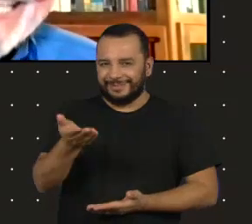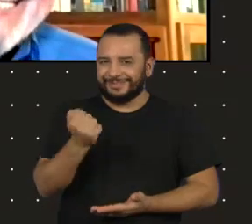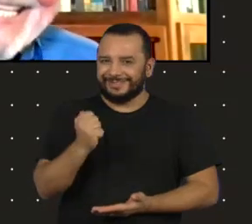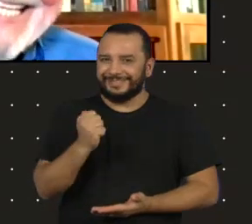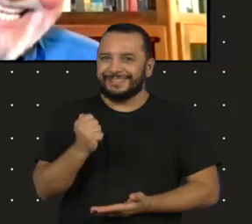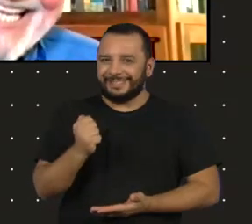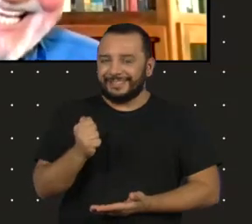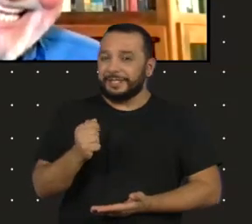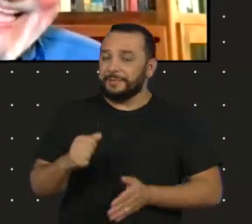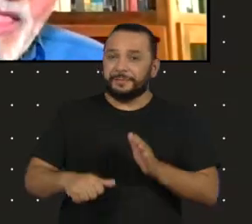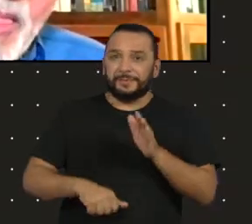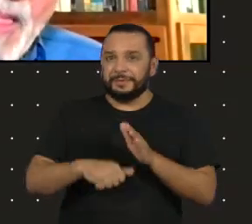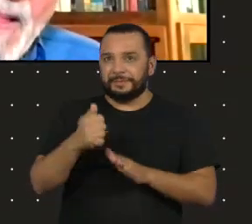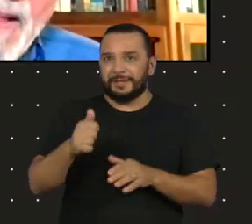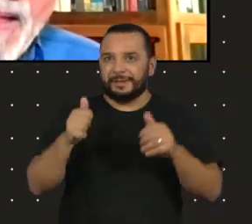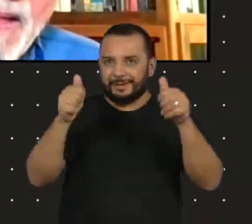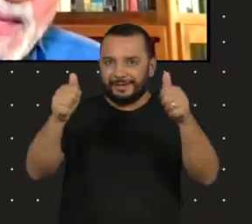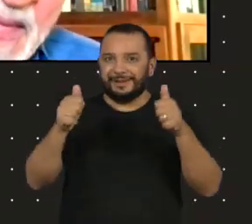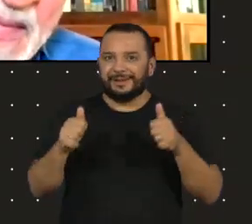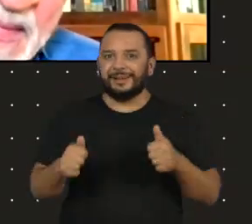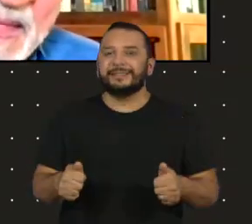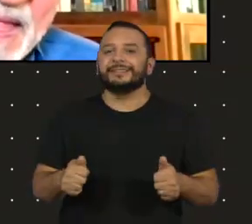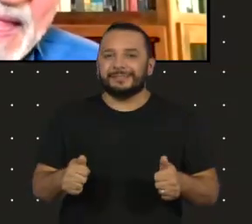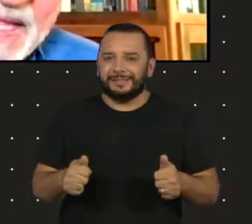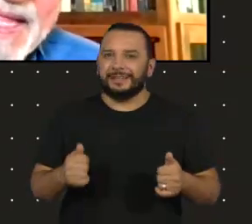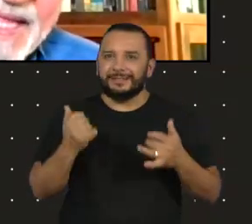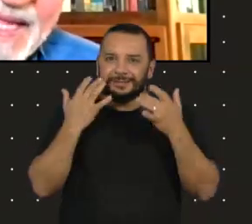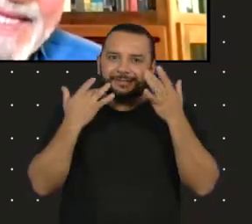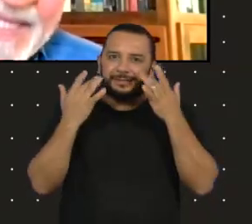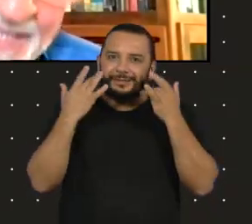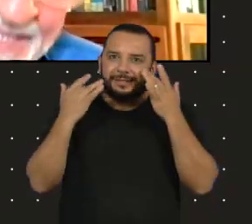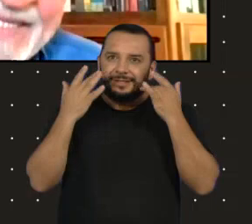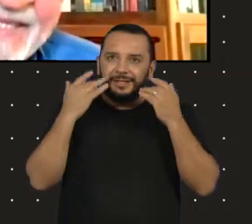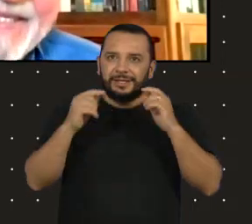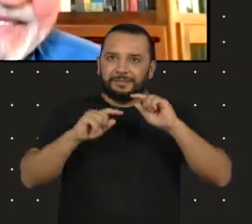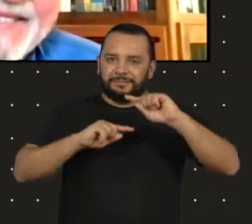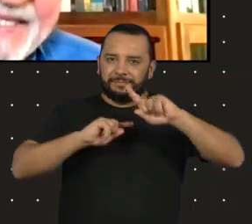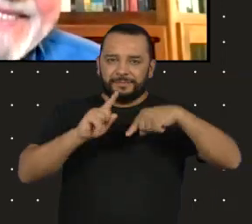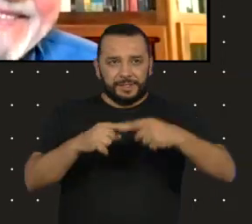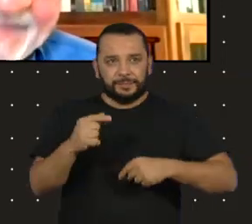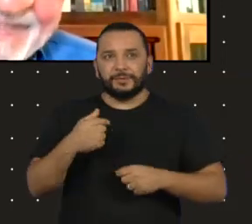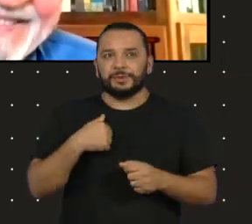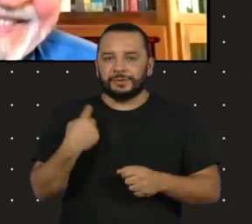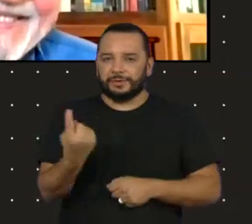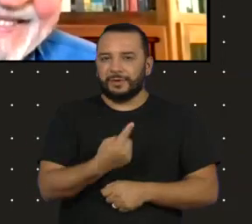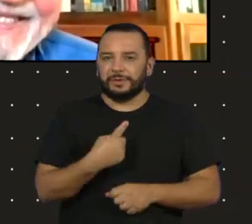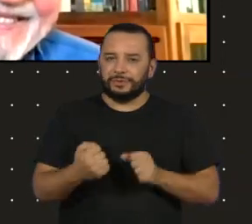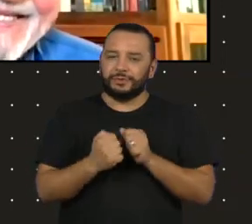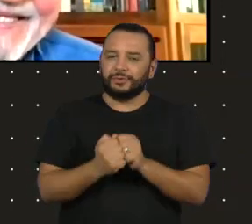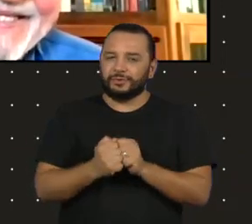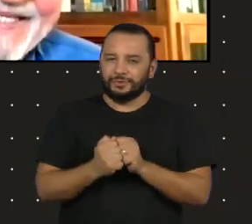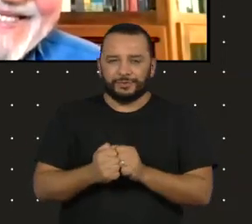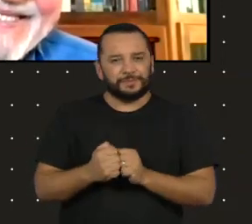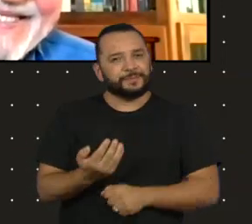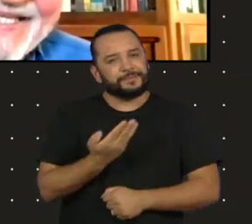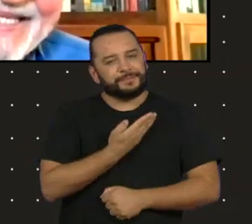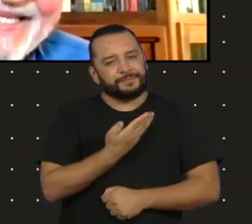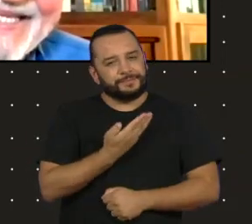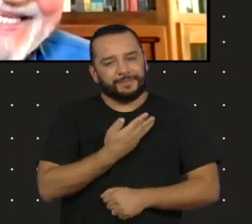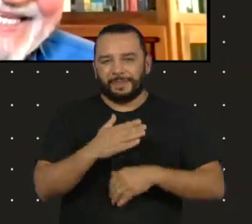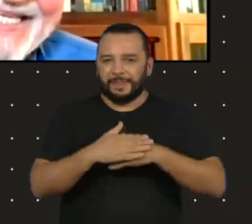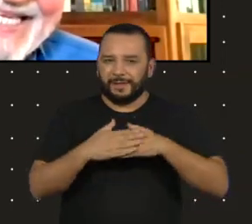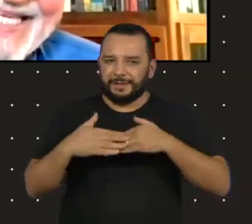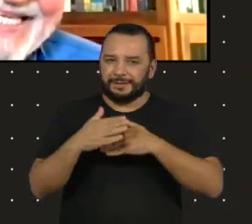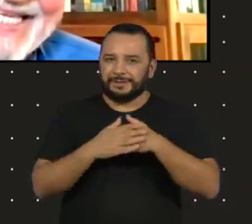estava fazendo o seu primeiro cartaz para o teatro. Depois, continuamos juntos, com amizade, com